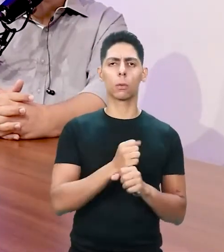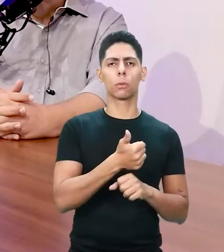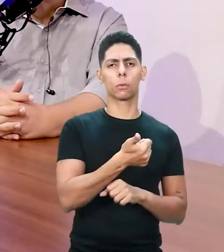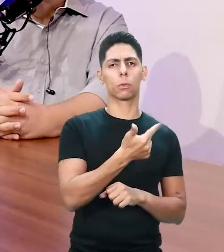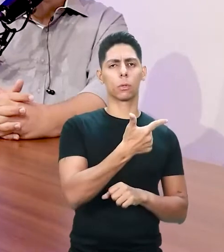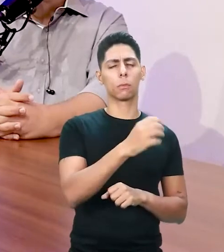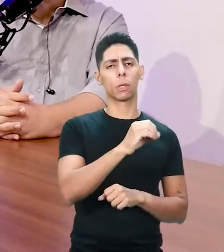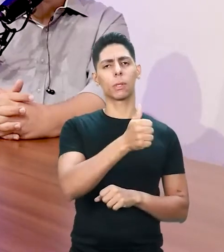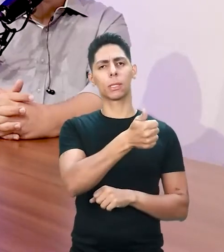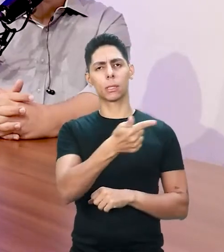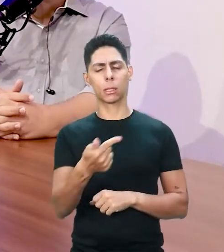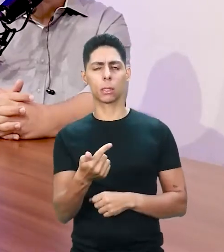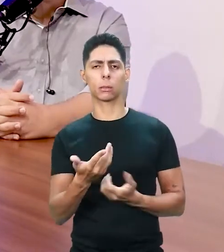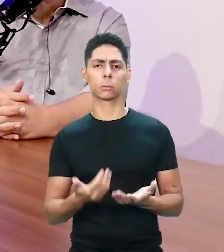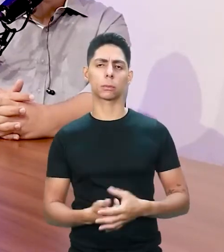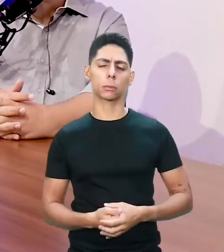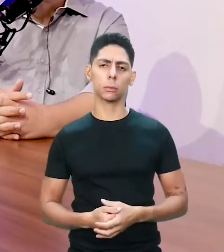2017,